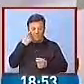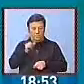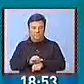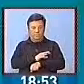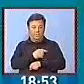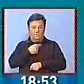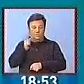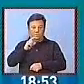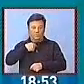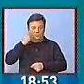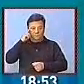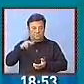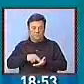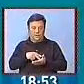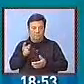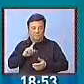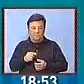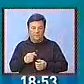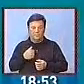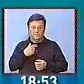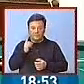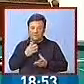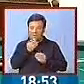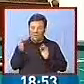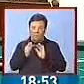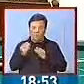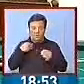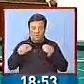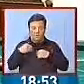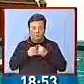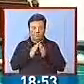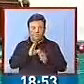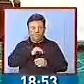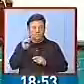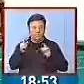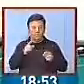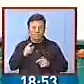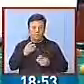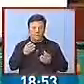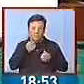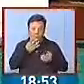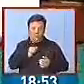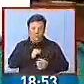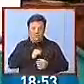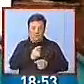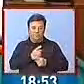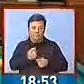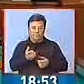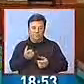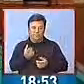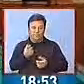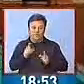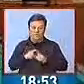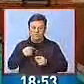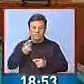nós não estávamos nada à espera. Temos tido muitos contactos, mesmo de todo o lado do mundo, o que é bastante bom para nós, tal como nós